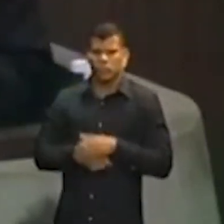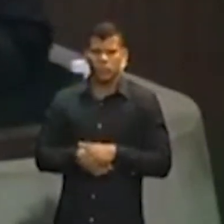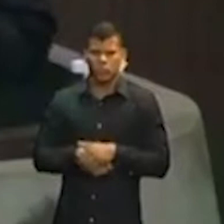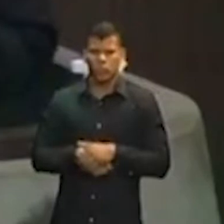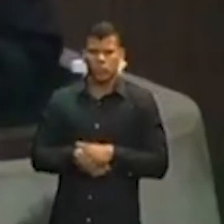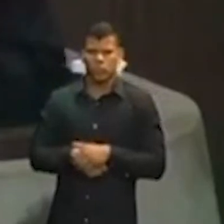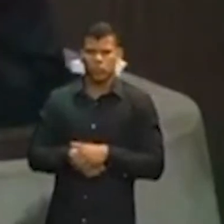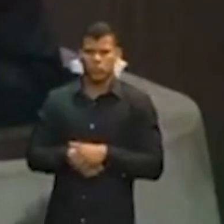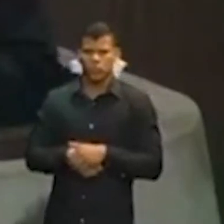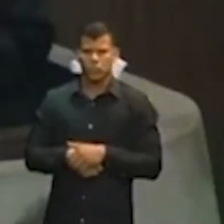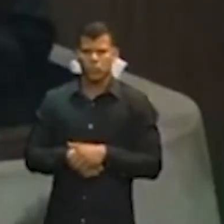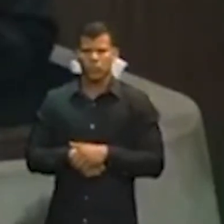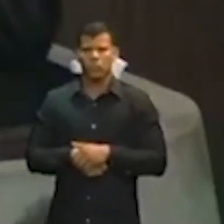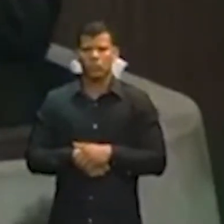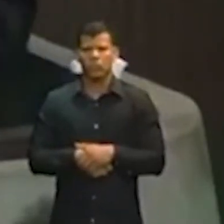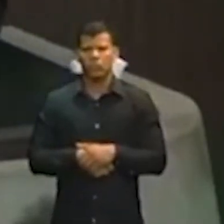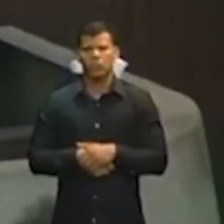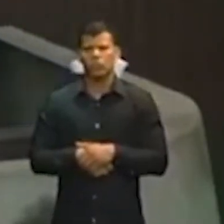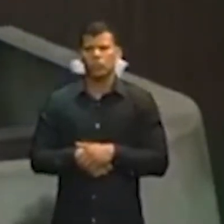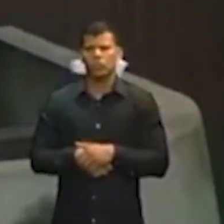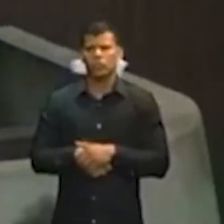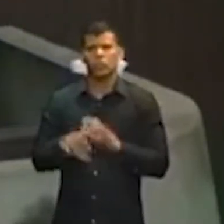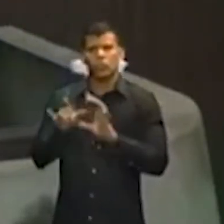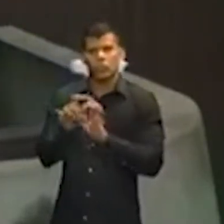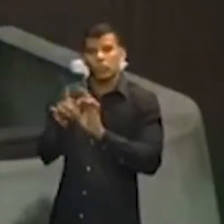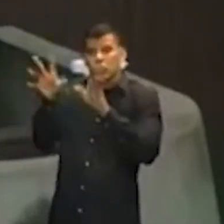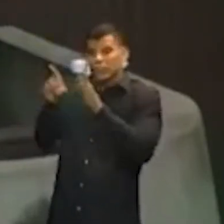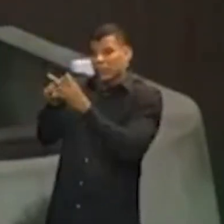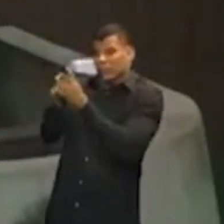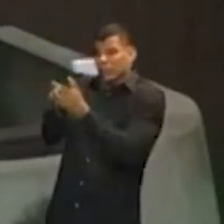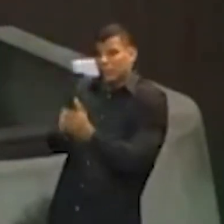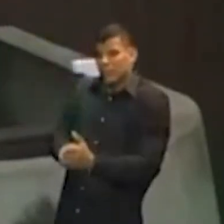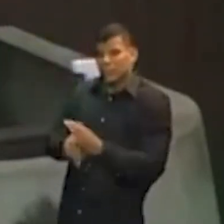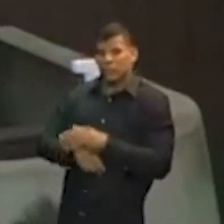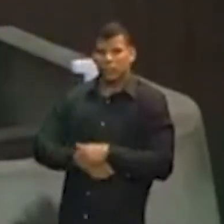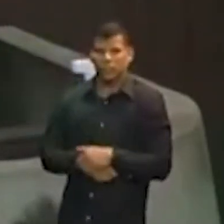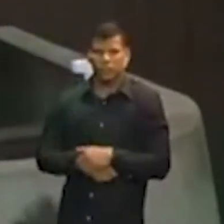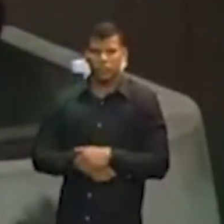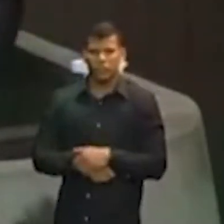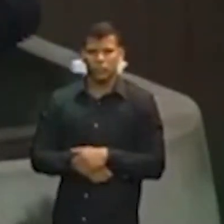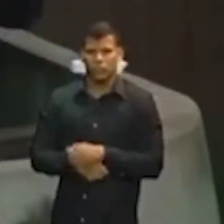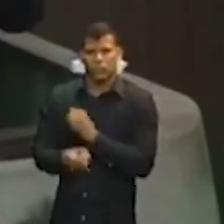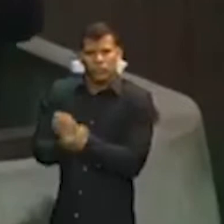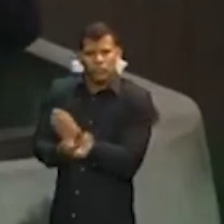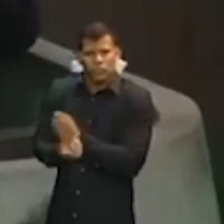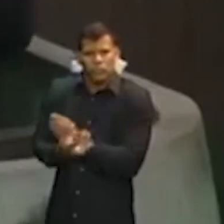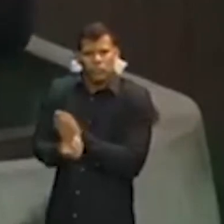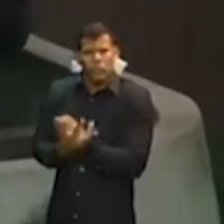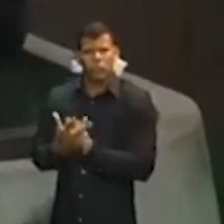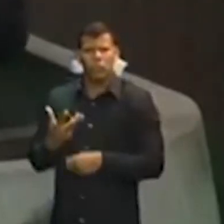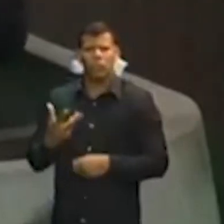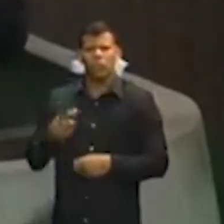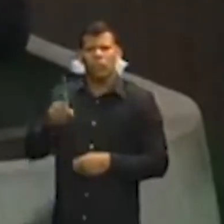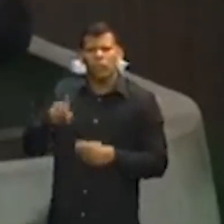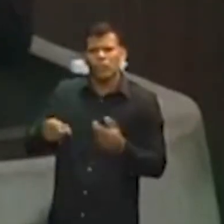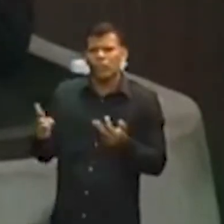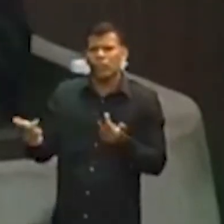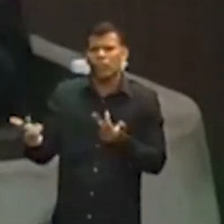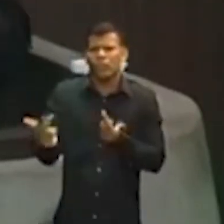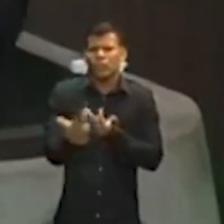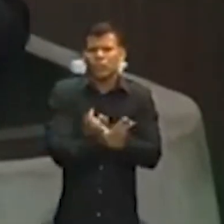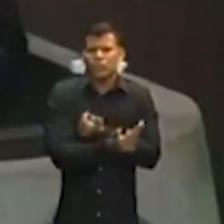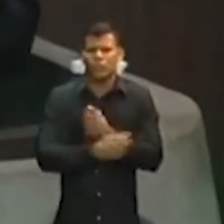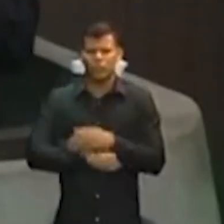Tribunal, que autorizou essa investigação, essa afanação no dinheiro público. Modos operantes são